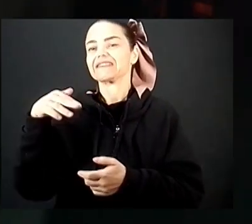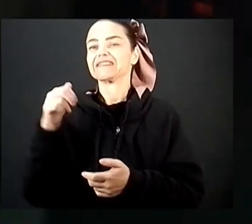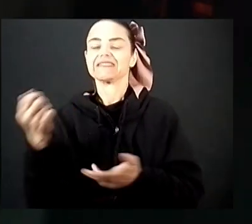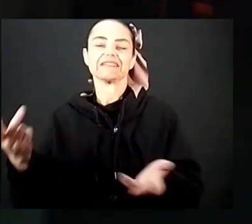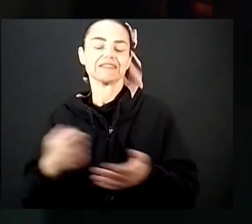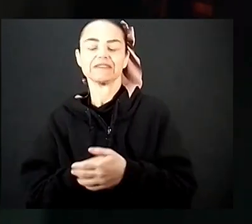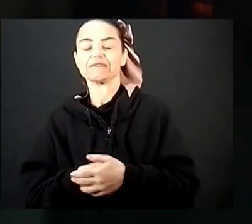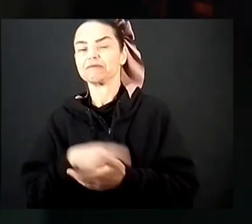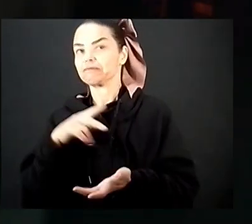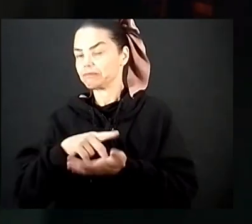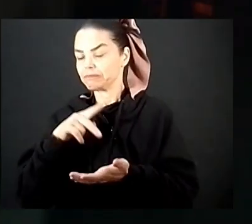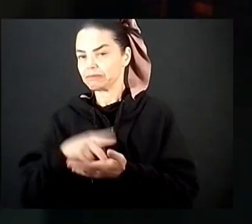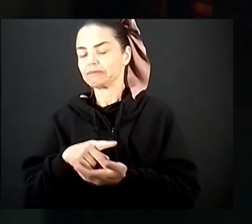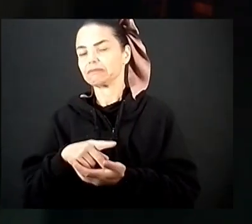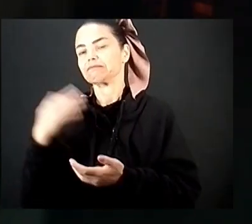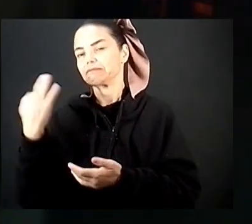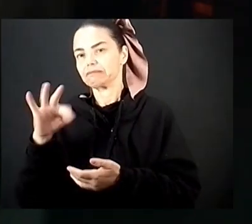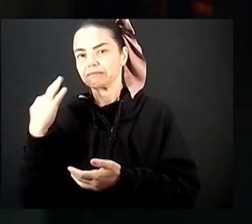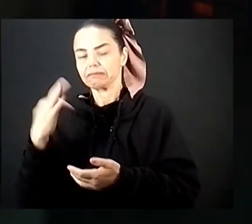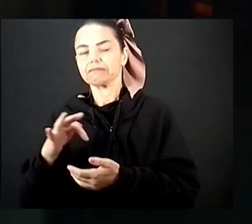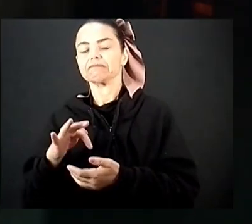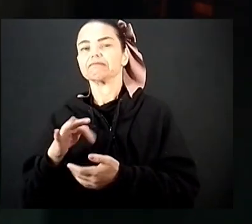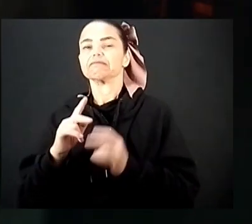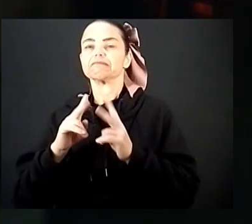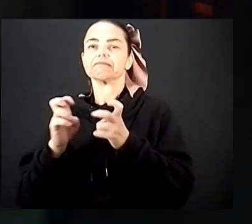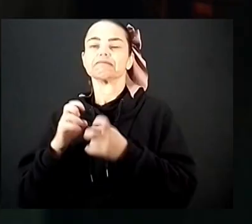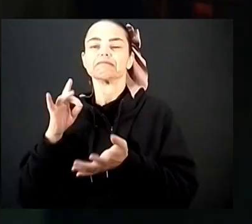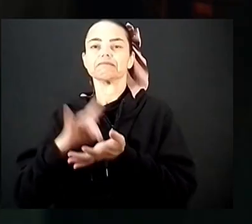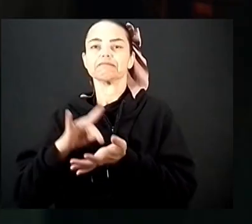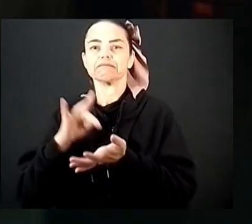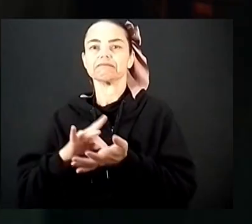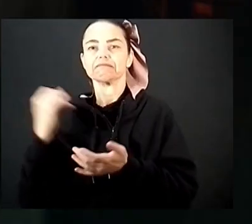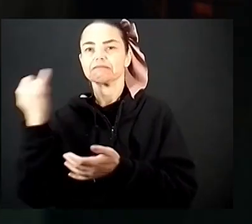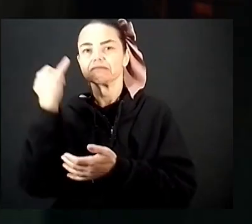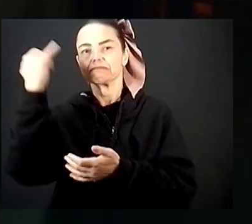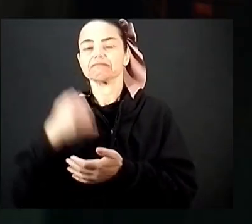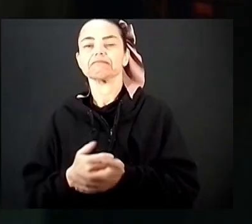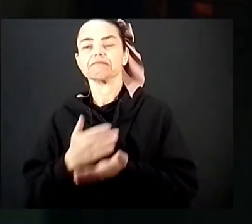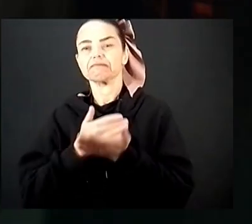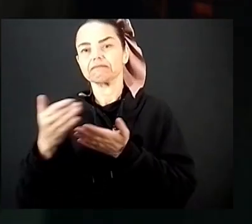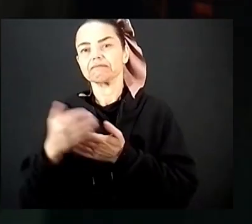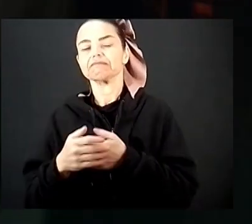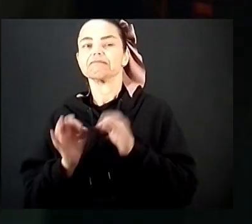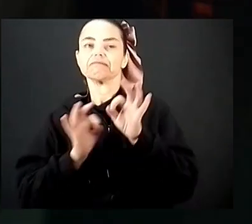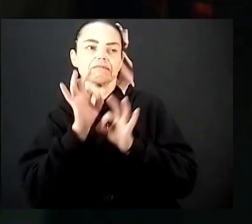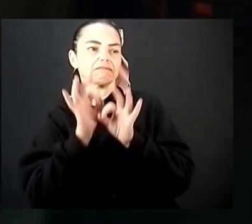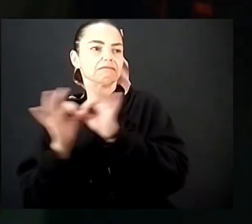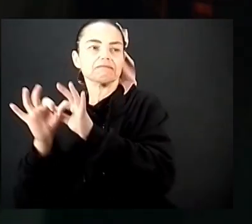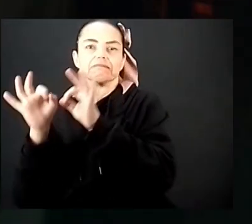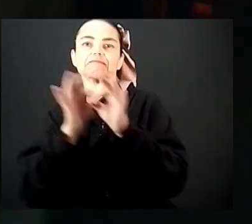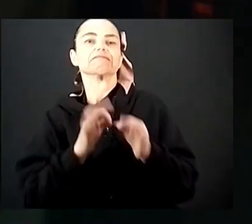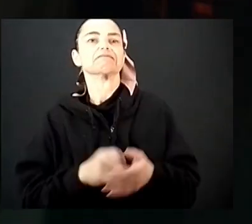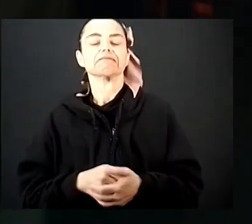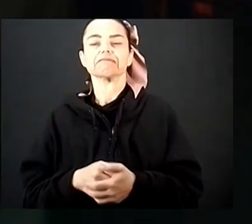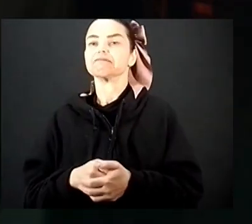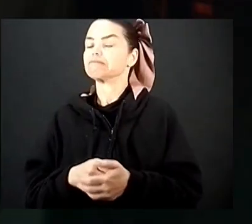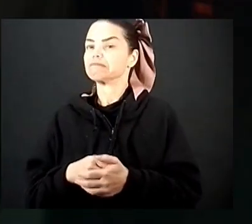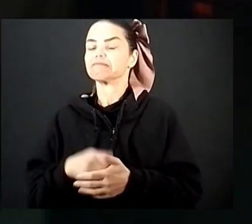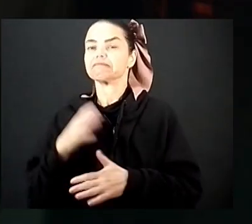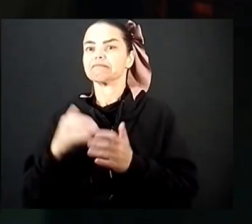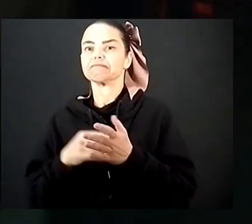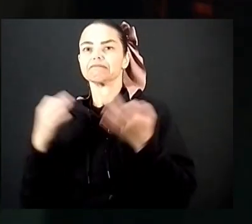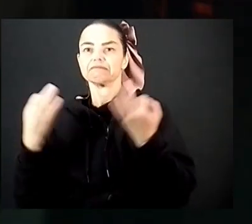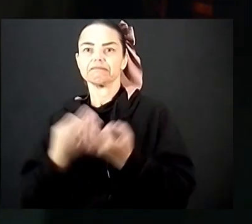né? Dói às vezes ouvir a verdade, mas é importante porque a partir disso você se ajeita e tudo se ajeita, para tudo tem jeito nessa